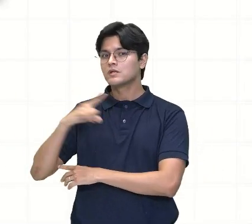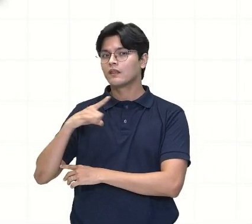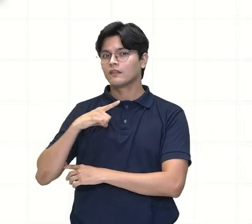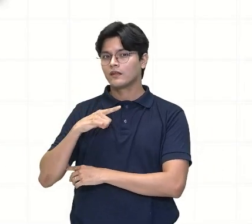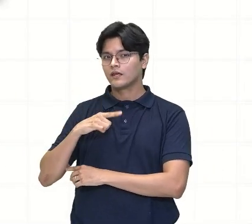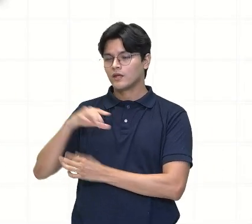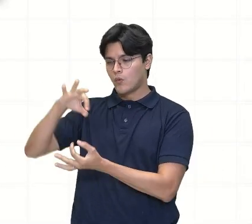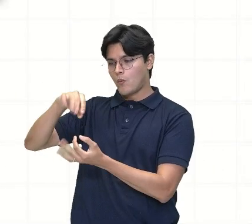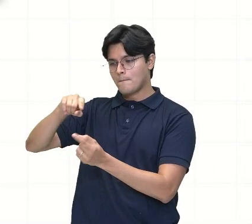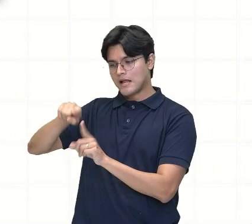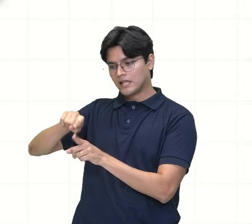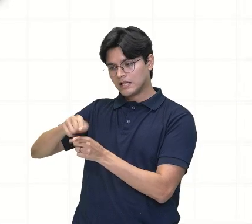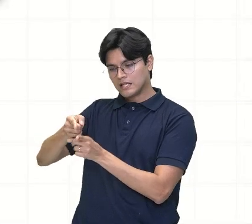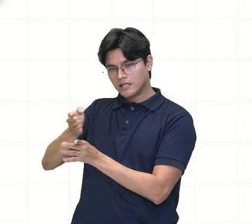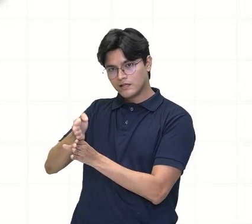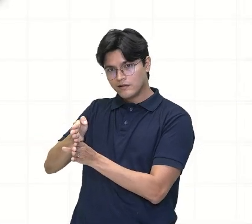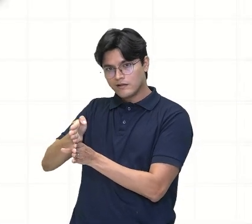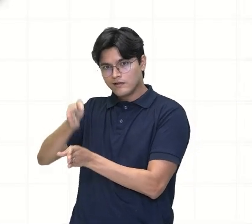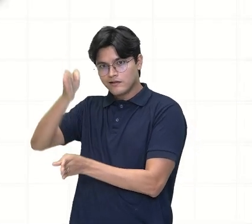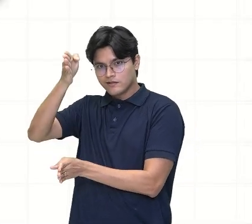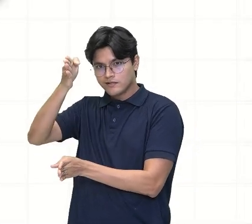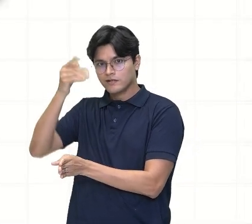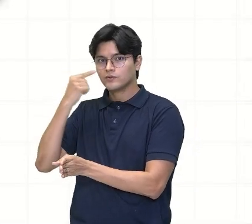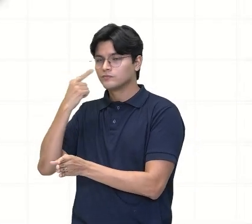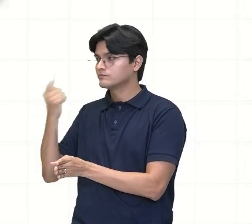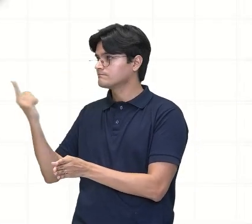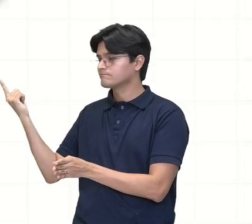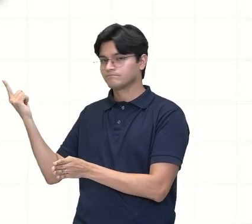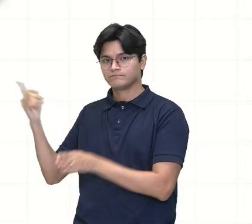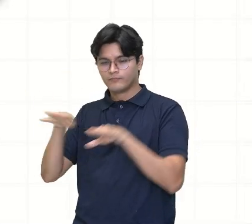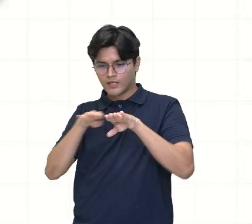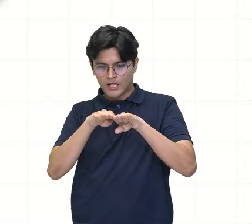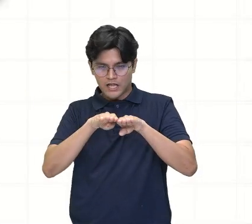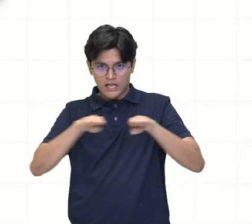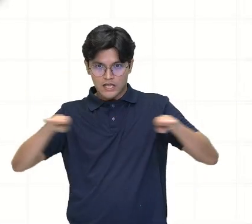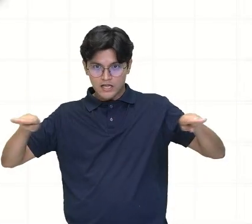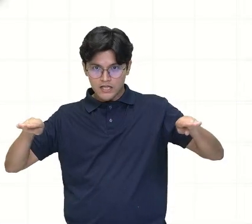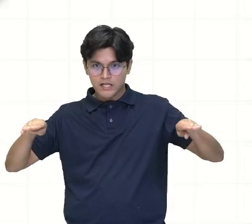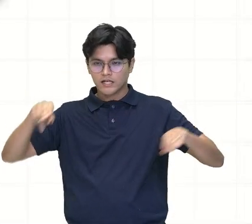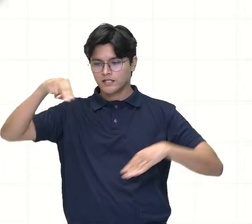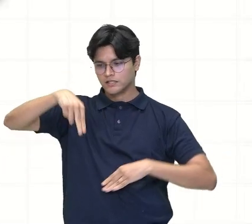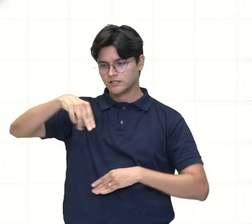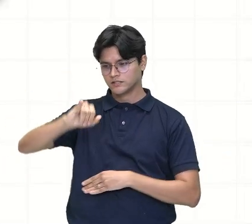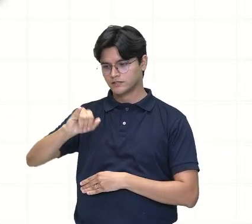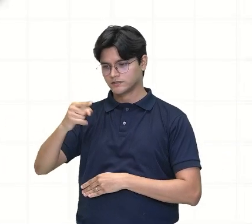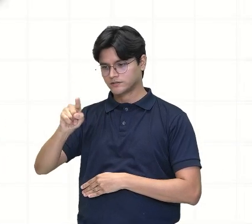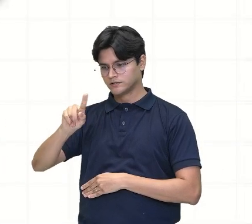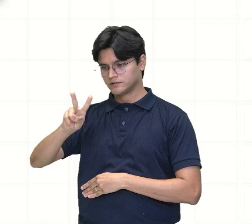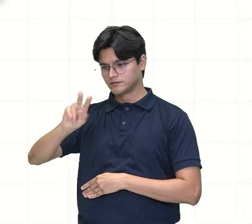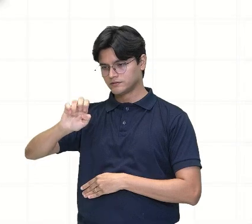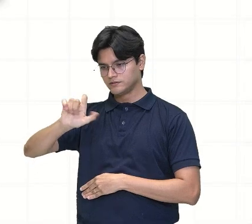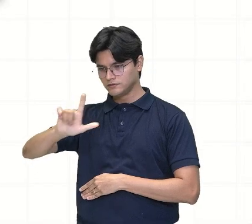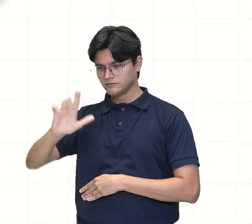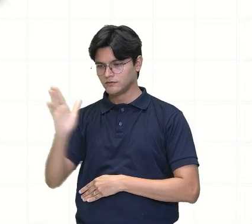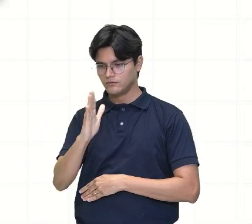imaginária que a gente chama de nível do mar e pode ser marcada como o